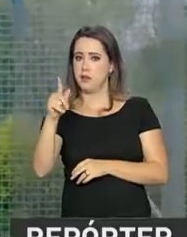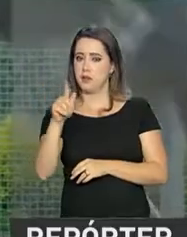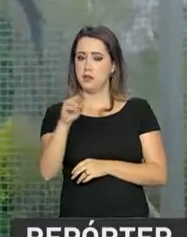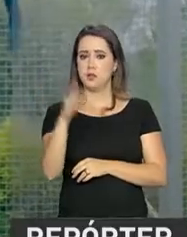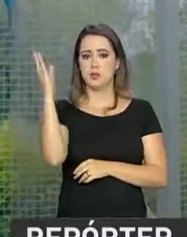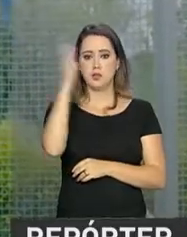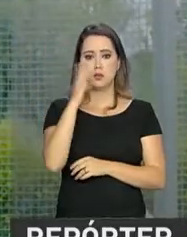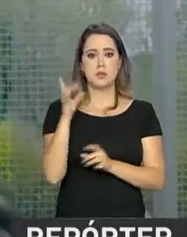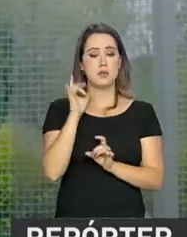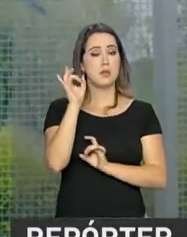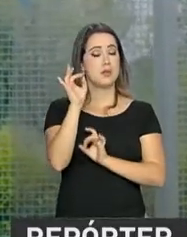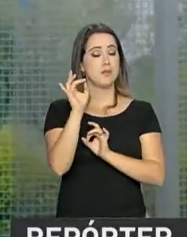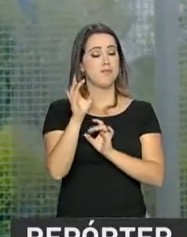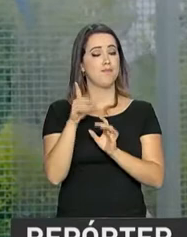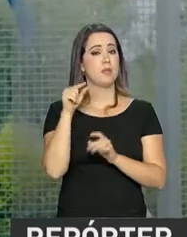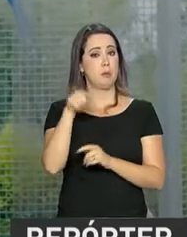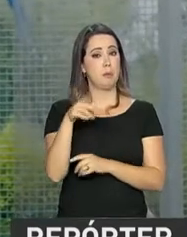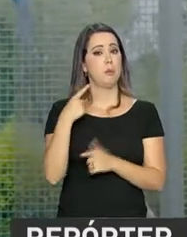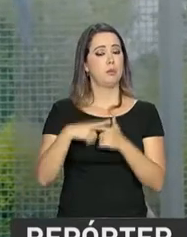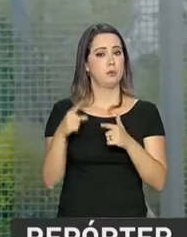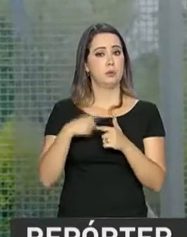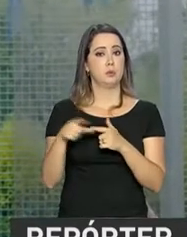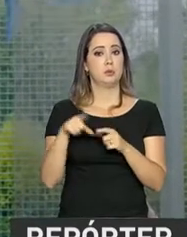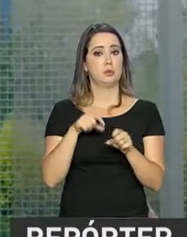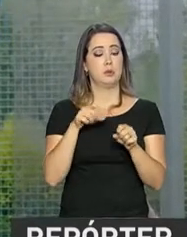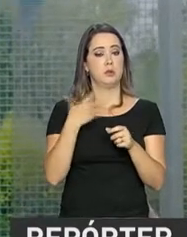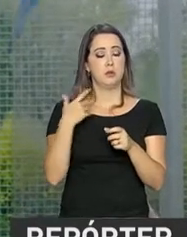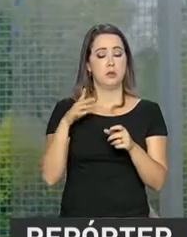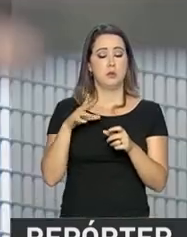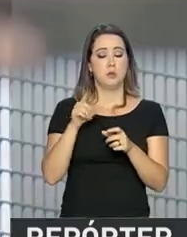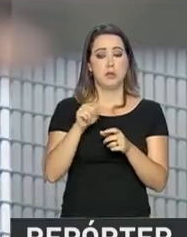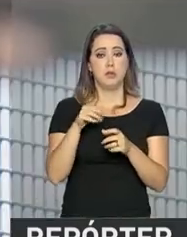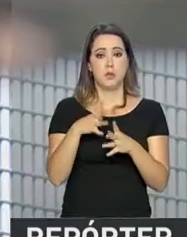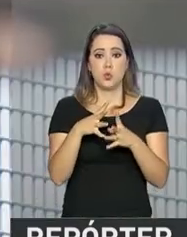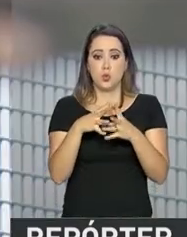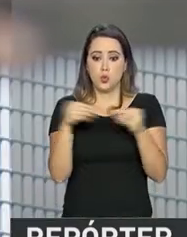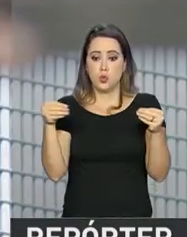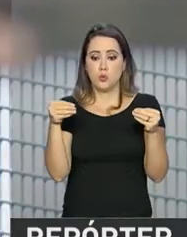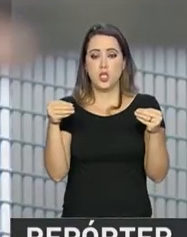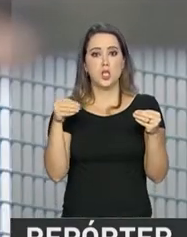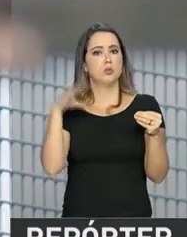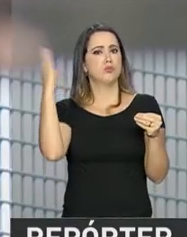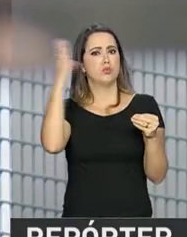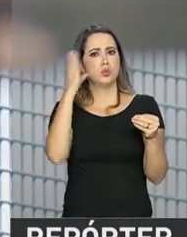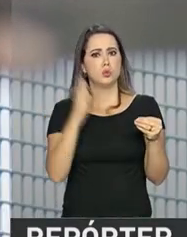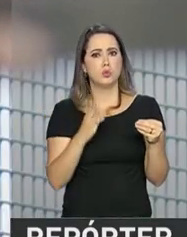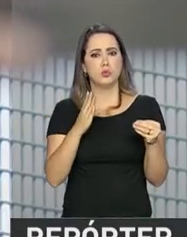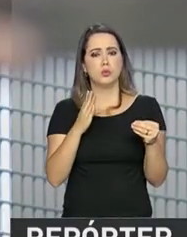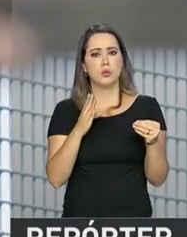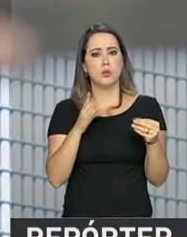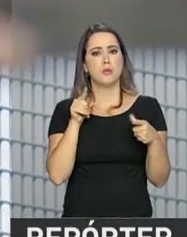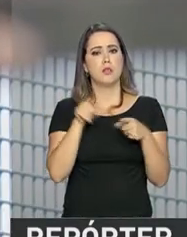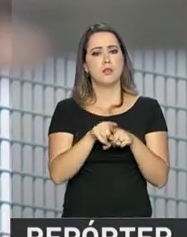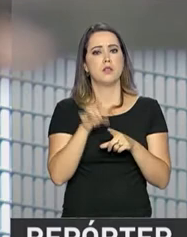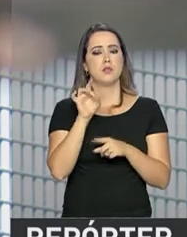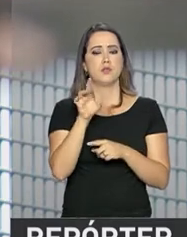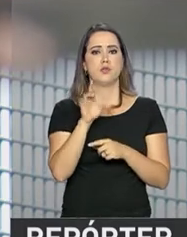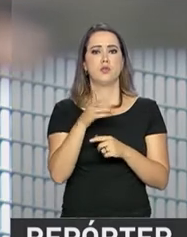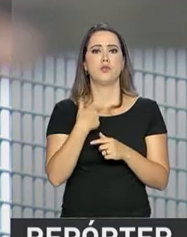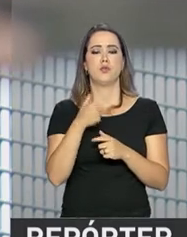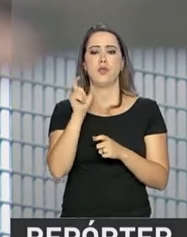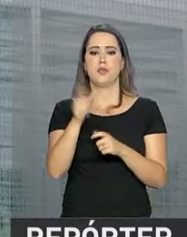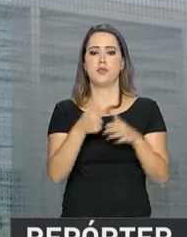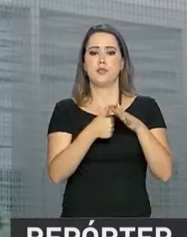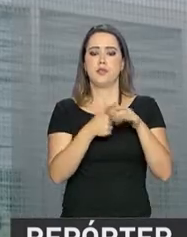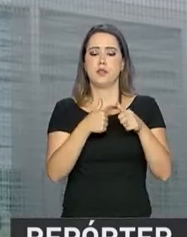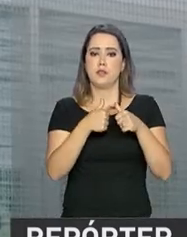espécies mais ameaçadas do mundo em 2000 foi classificado como extinta na natureza restando apenas indivíduos em cativeiro